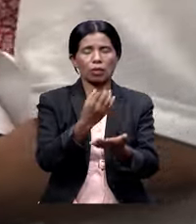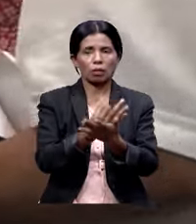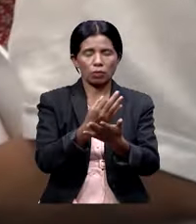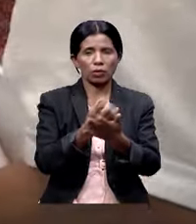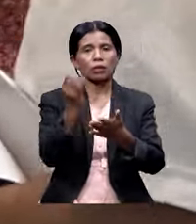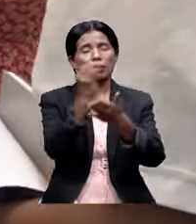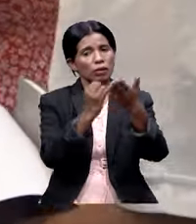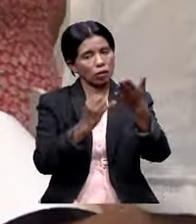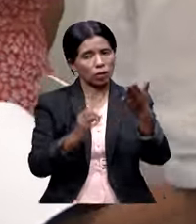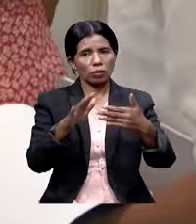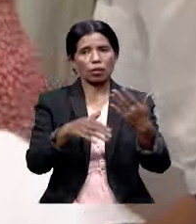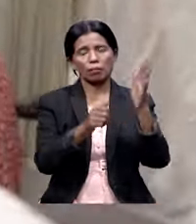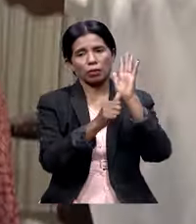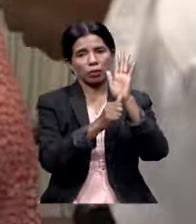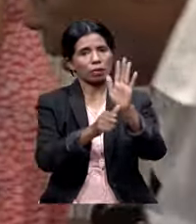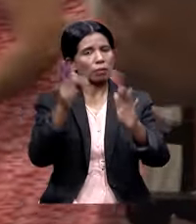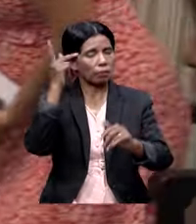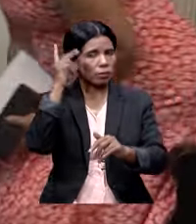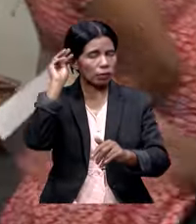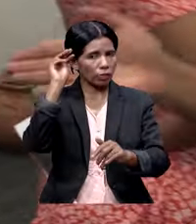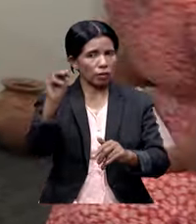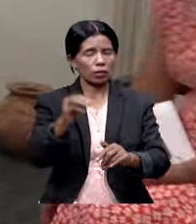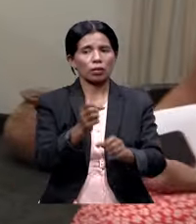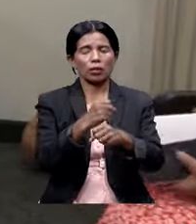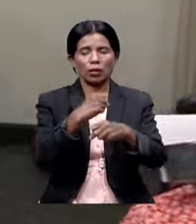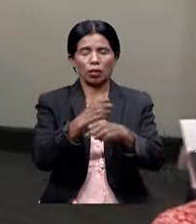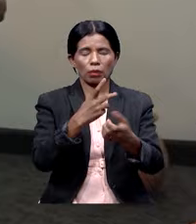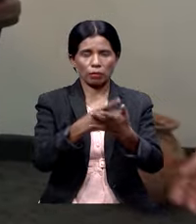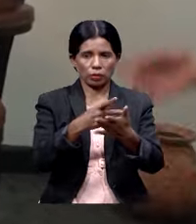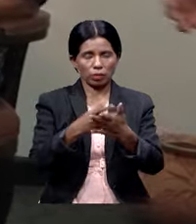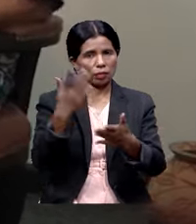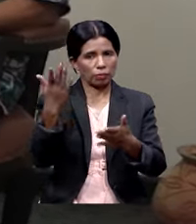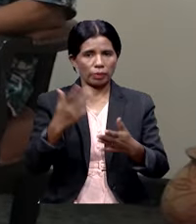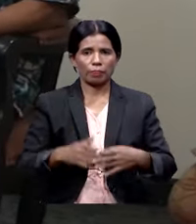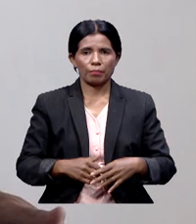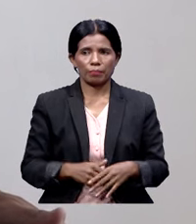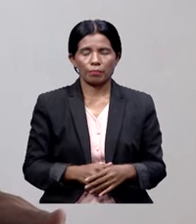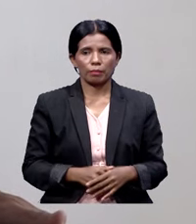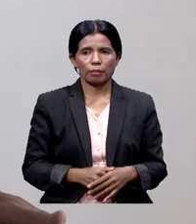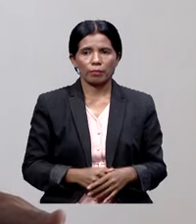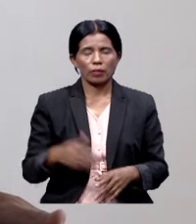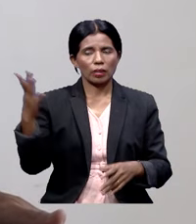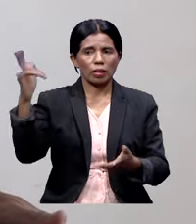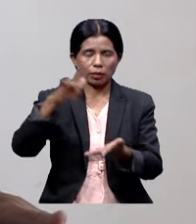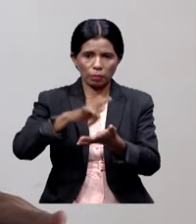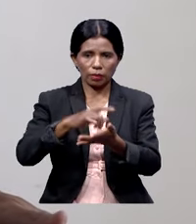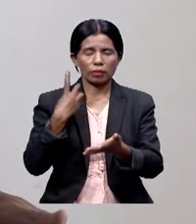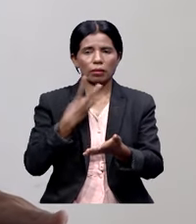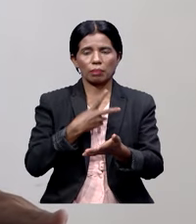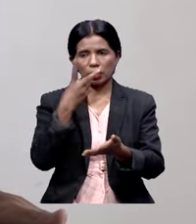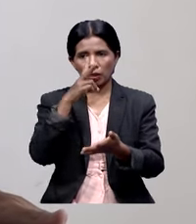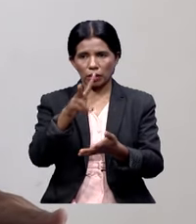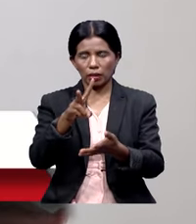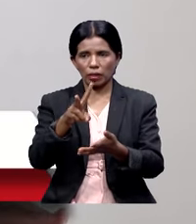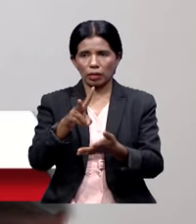Sira, onde apresenta para primeiro-ministro Molo que realiza projeto refere. Havia aeroporto, a minha